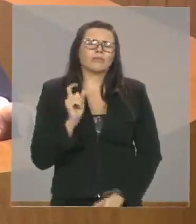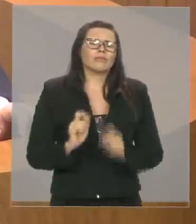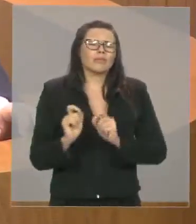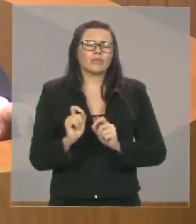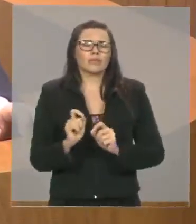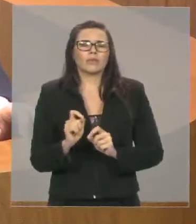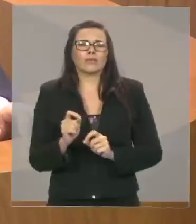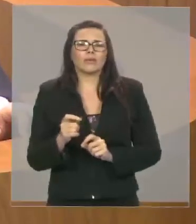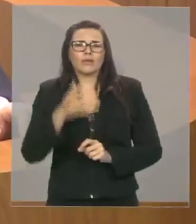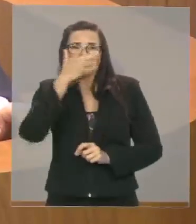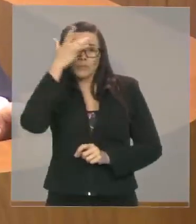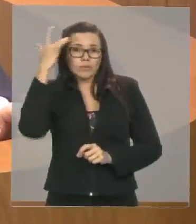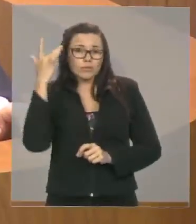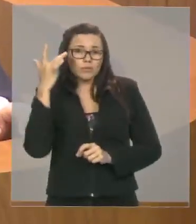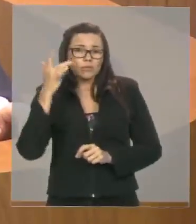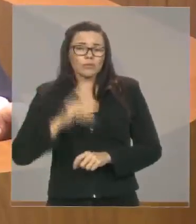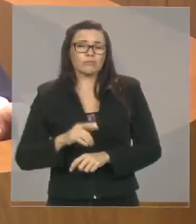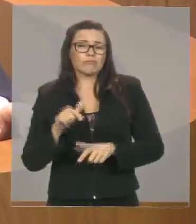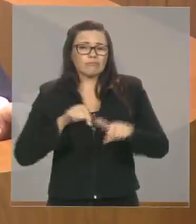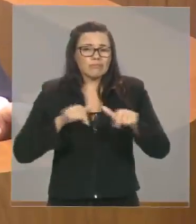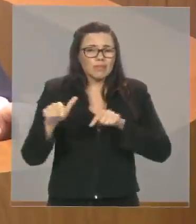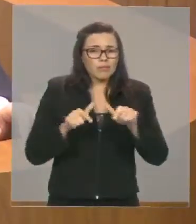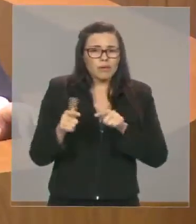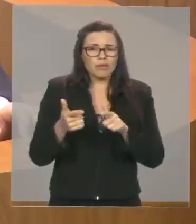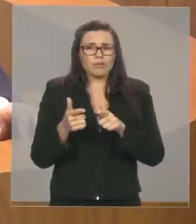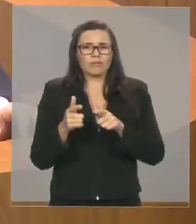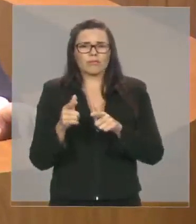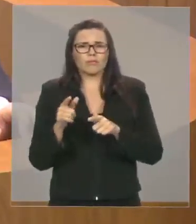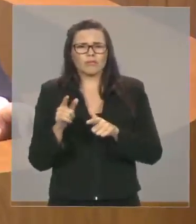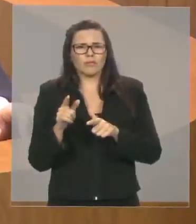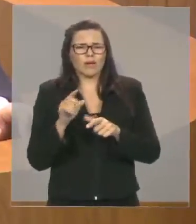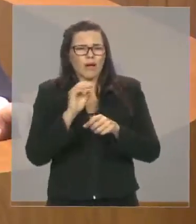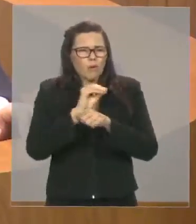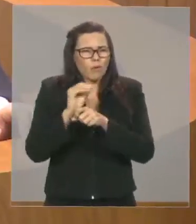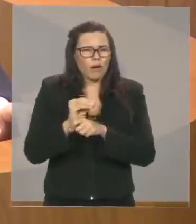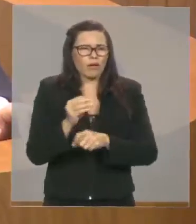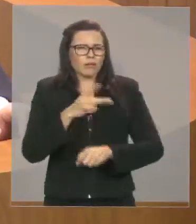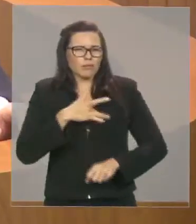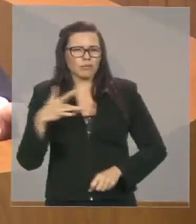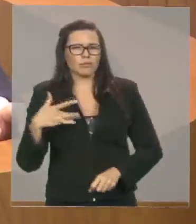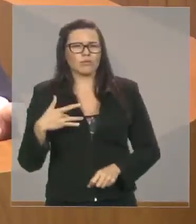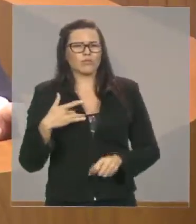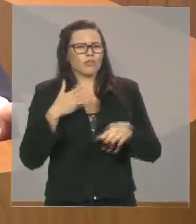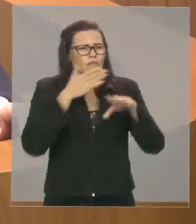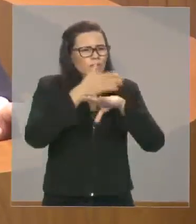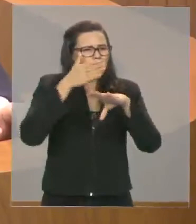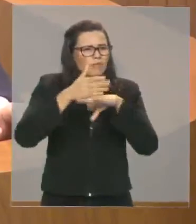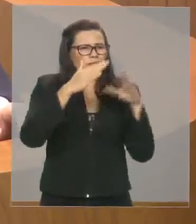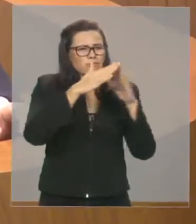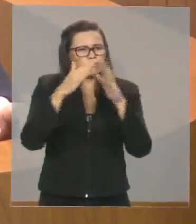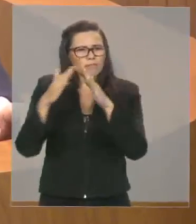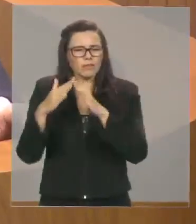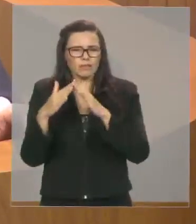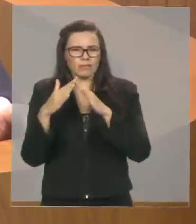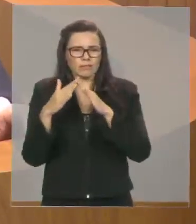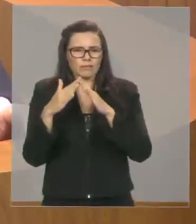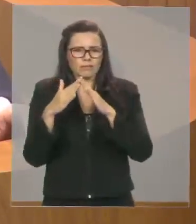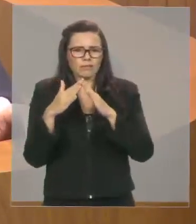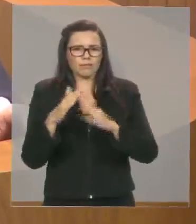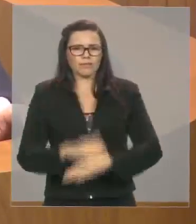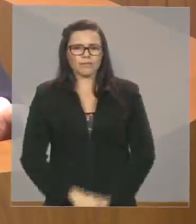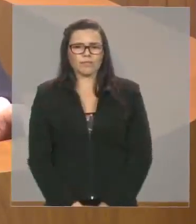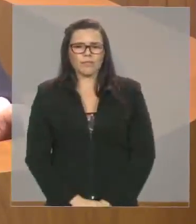esse saneamento, coleta de lixo, eles têm ido de casa em casa, batido de porta em porta, para fazer uma